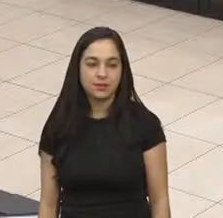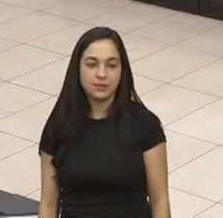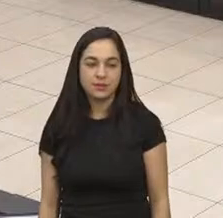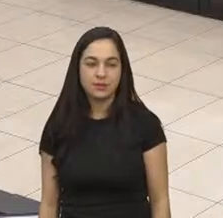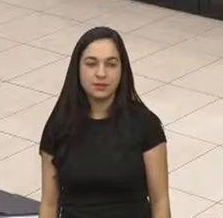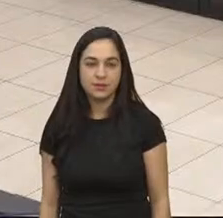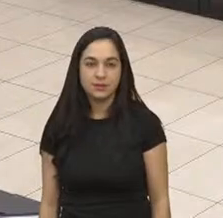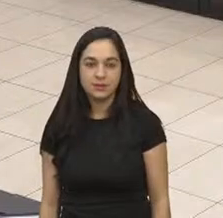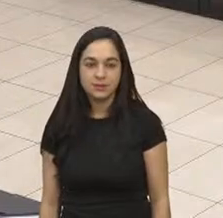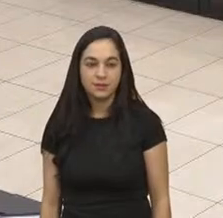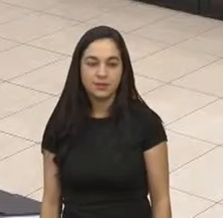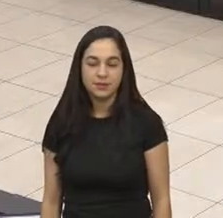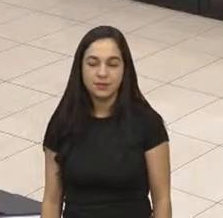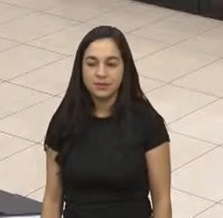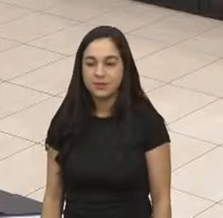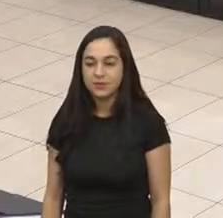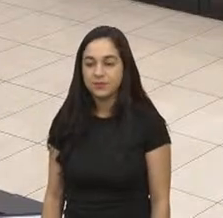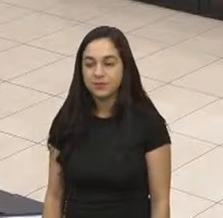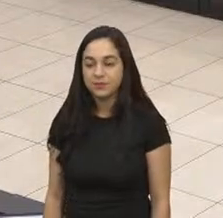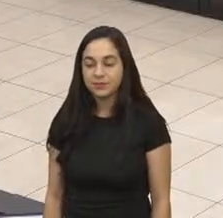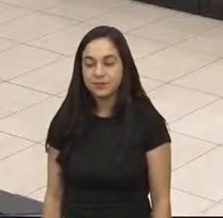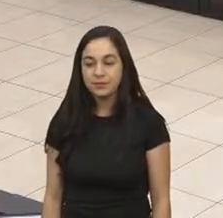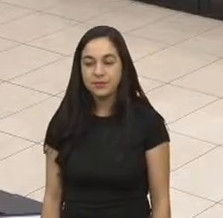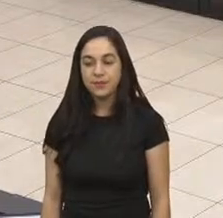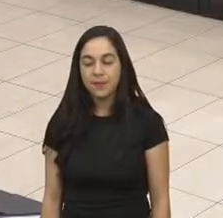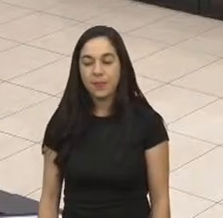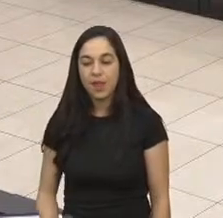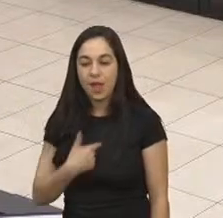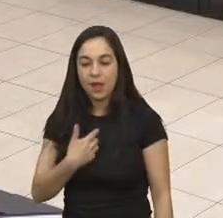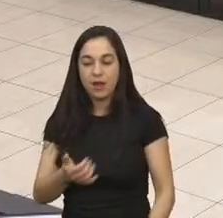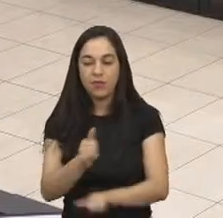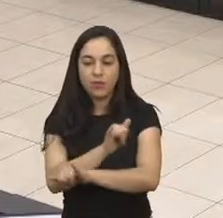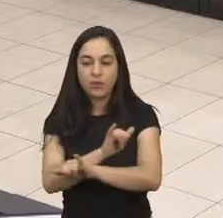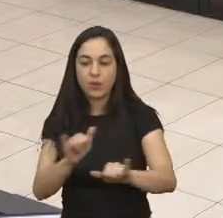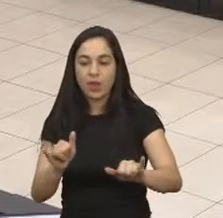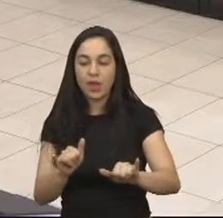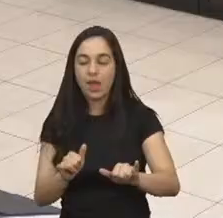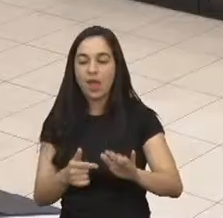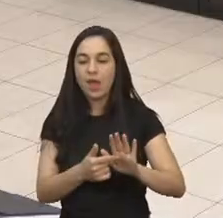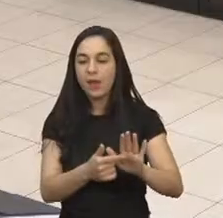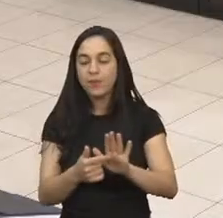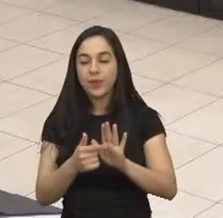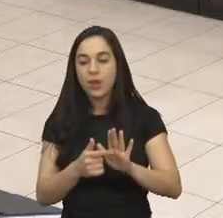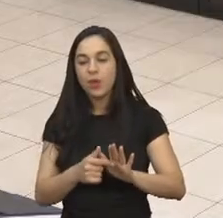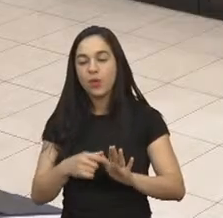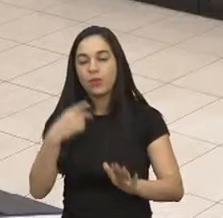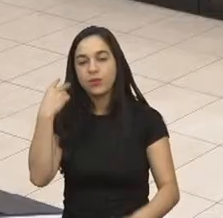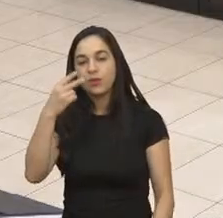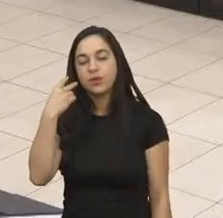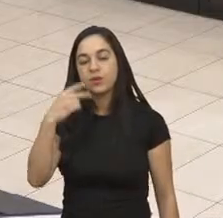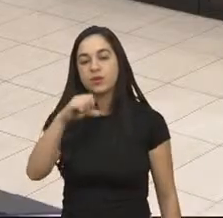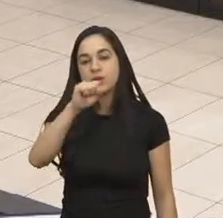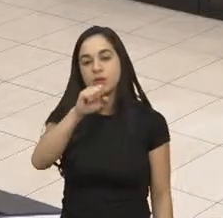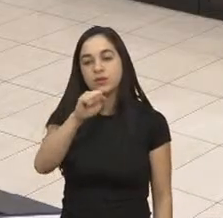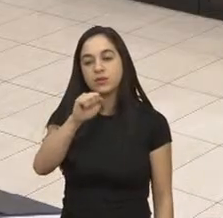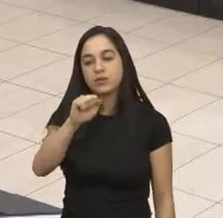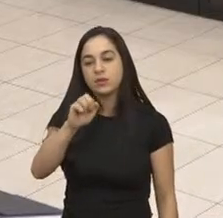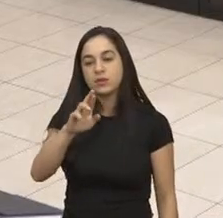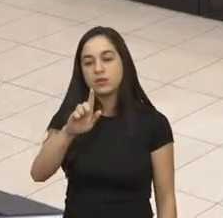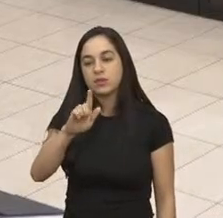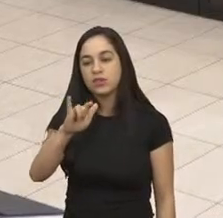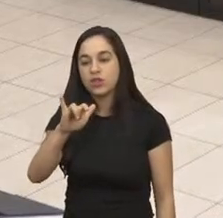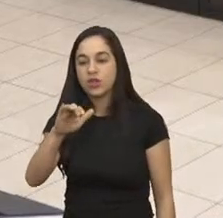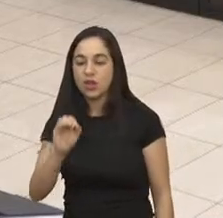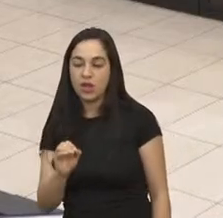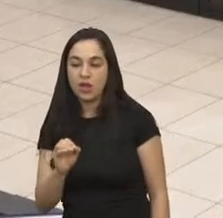Quero aqui registrar a presença do vereador Sérgio Camargo, de São José dos Campos. Seja bem-vindo, viu? Um